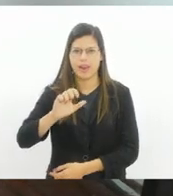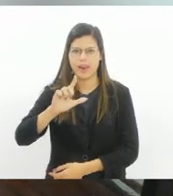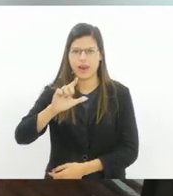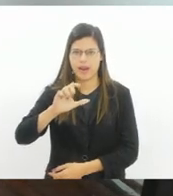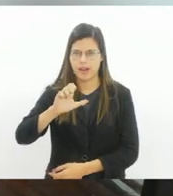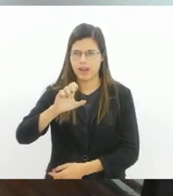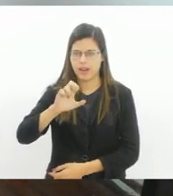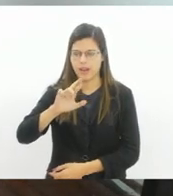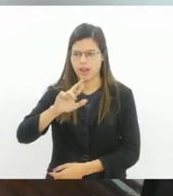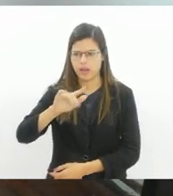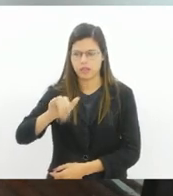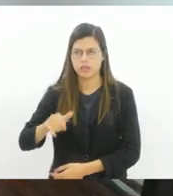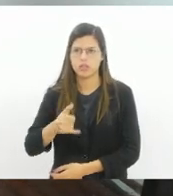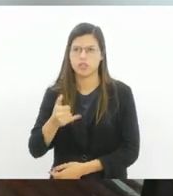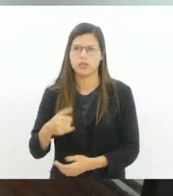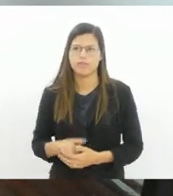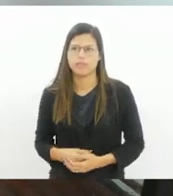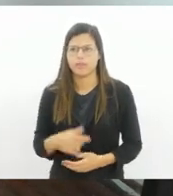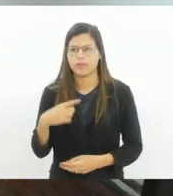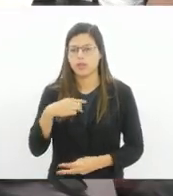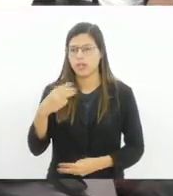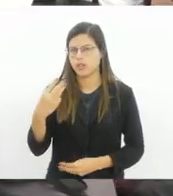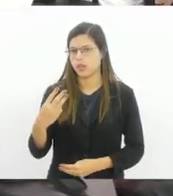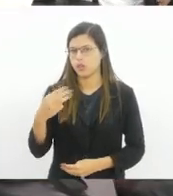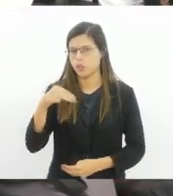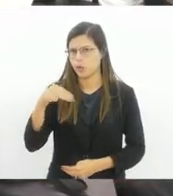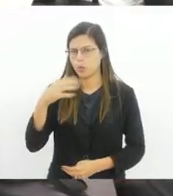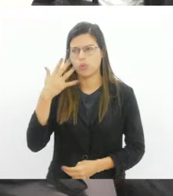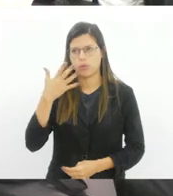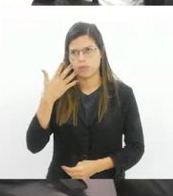fala. A senhora tem 3 minutos.